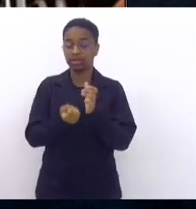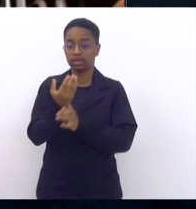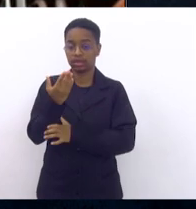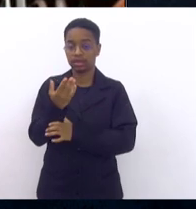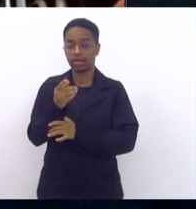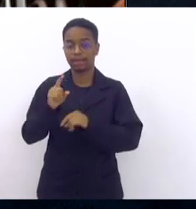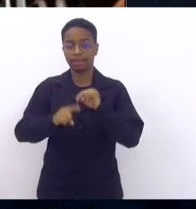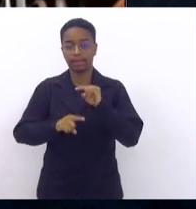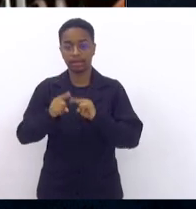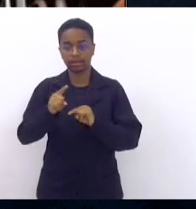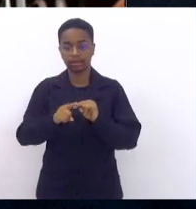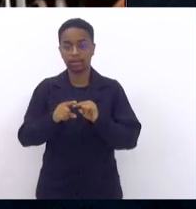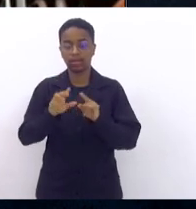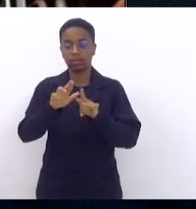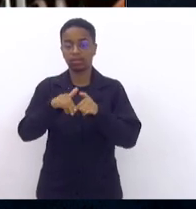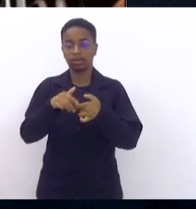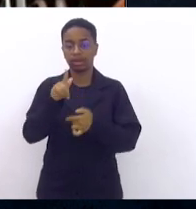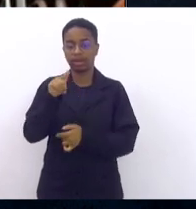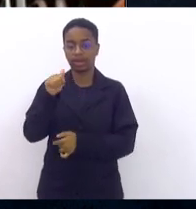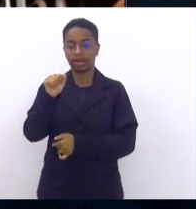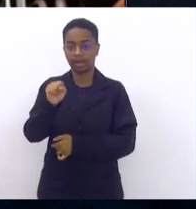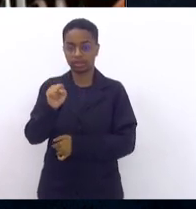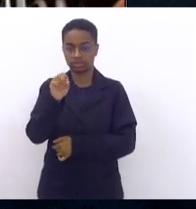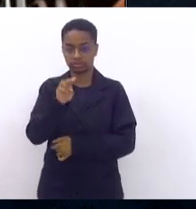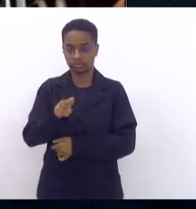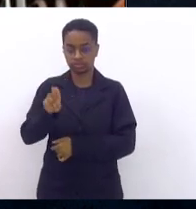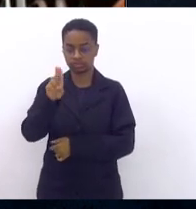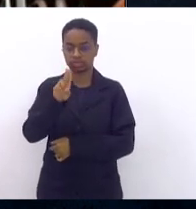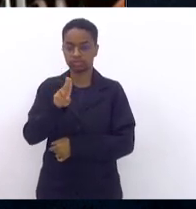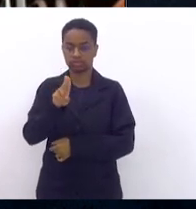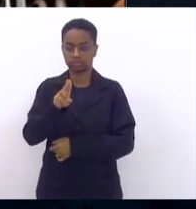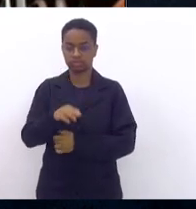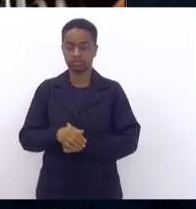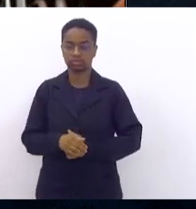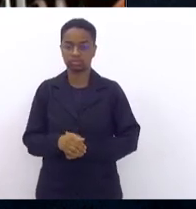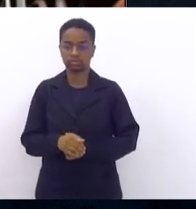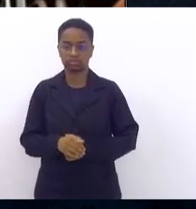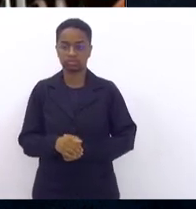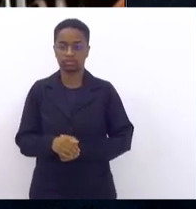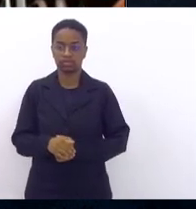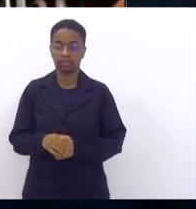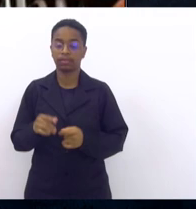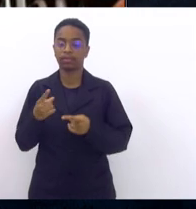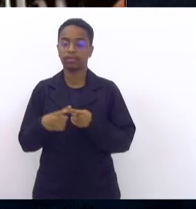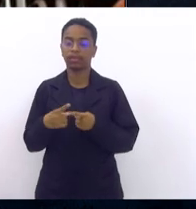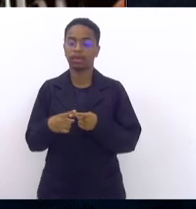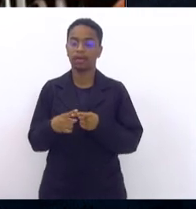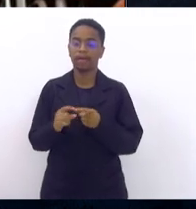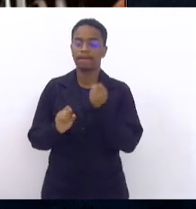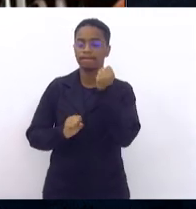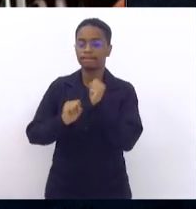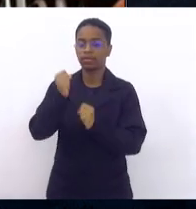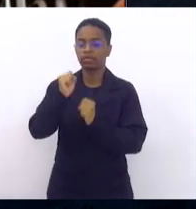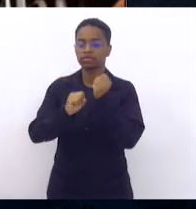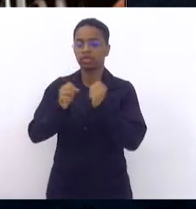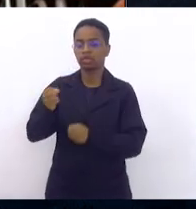polipropileno a partir do gás que é uma produção mais moderna